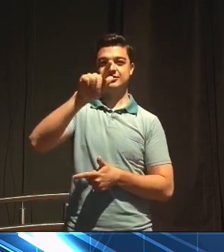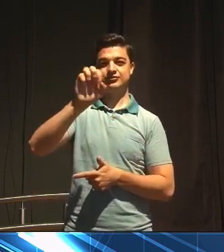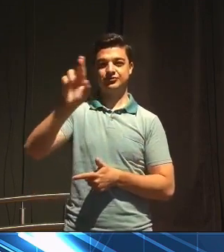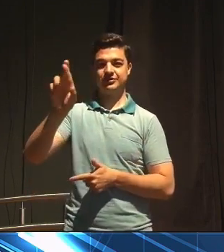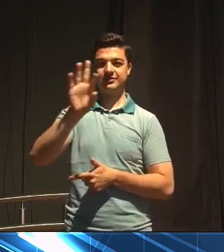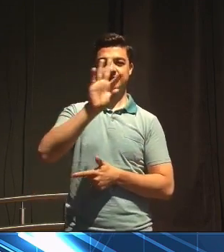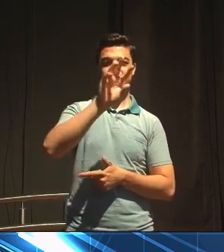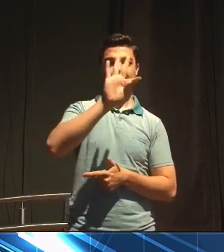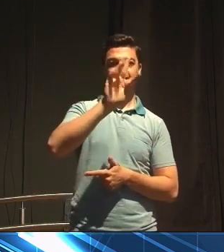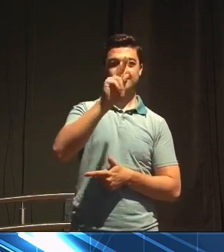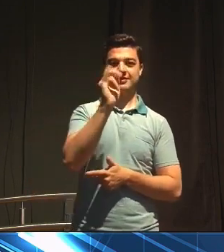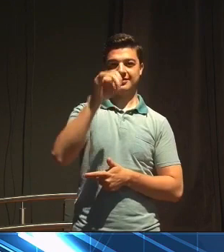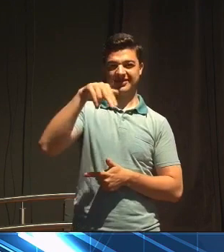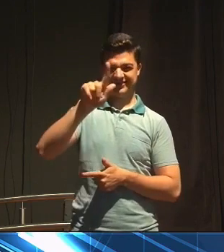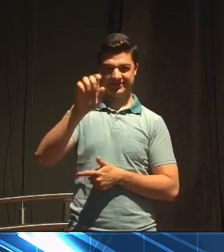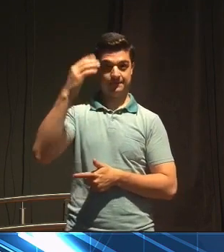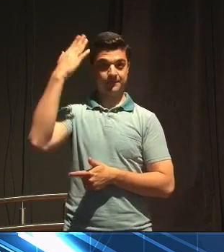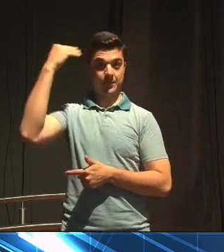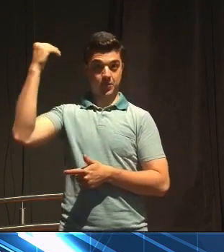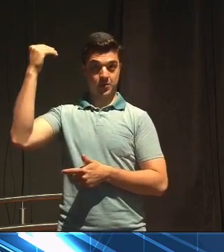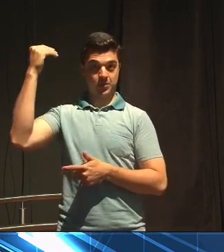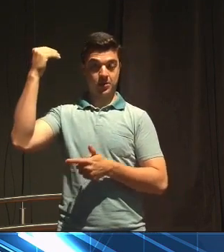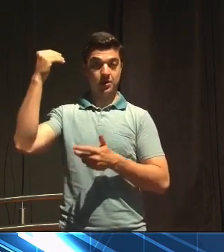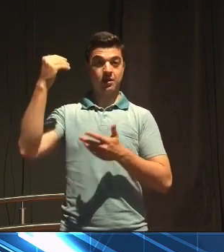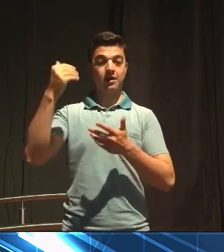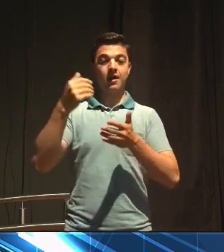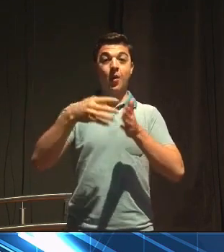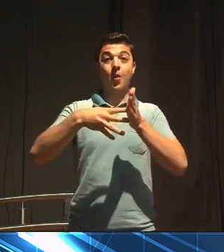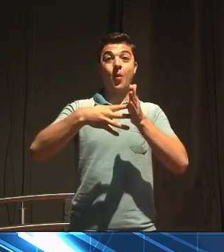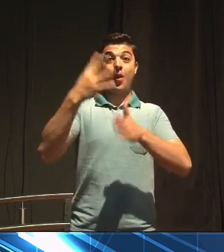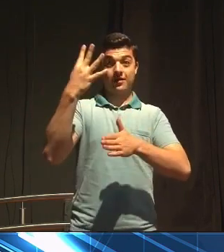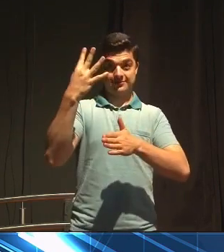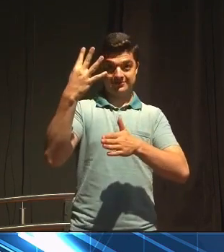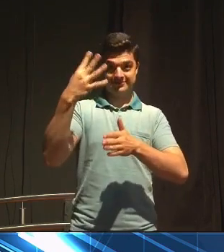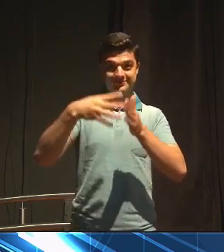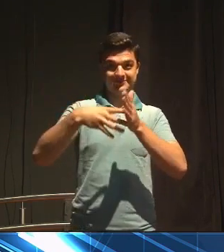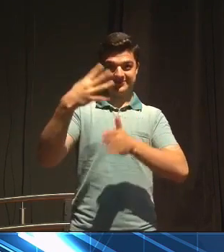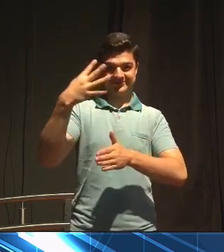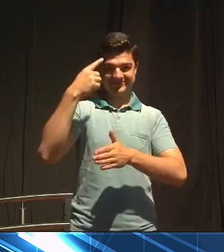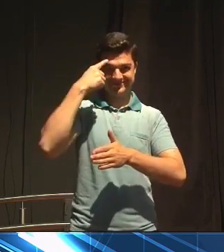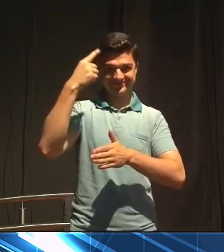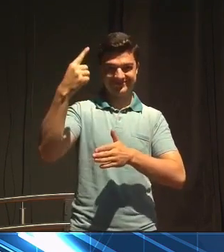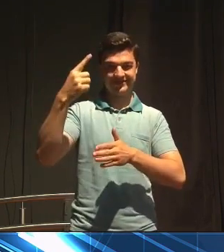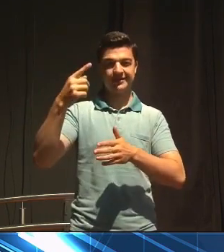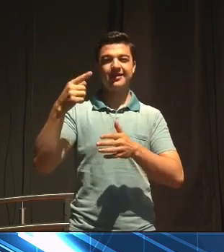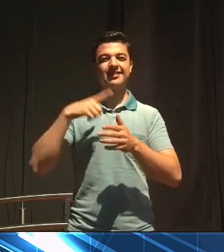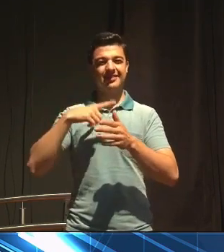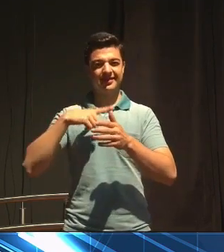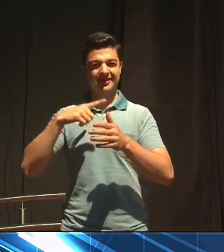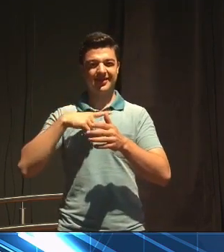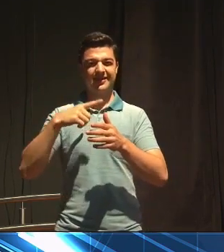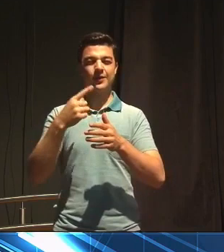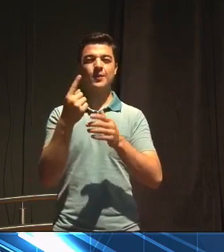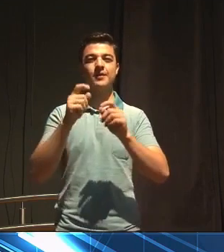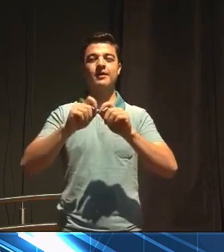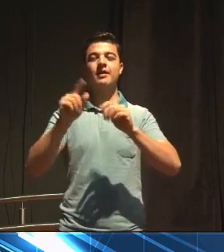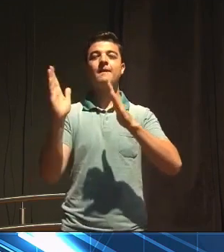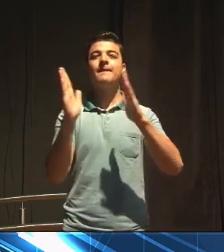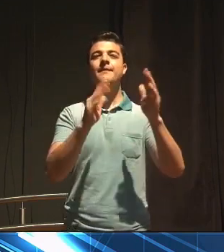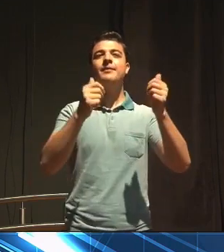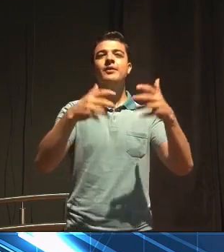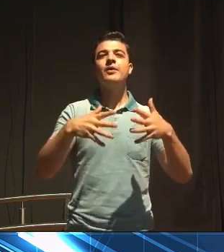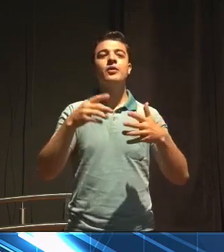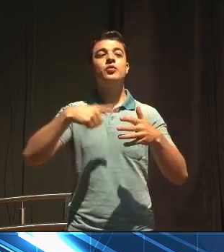na temporada em que o pessoal tá tentando desvendar onde a Eleven tá, e aí a Suzy utiliza